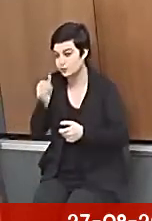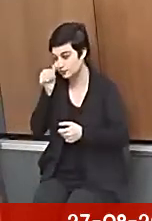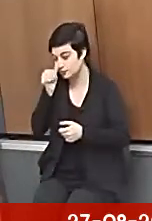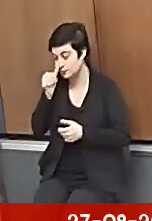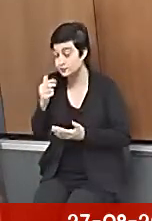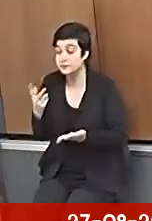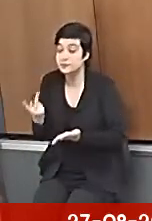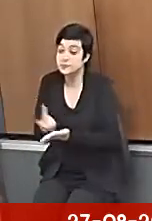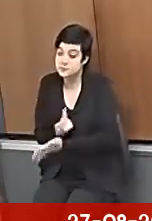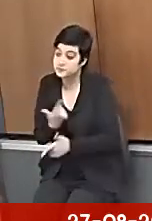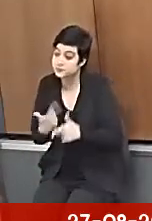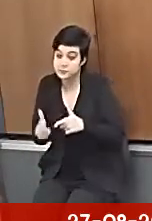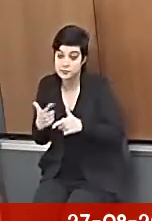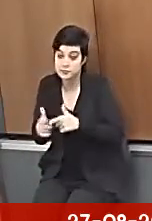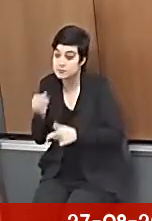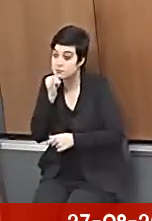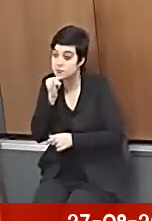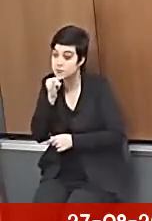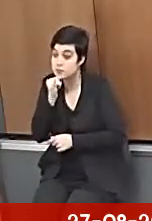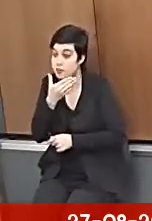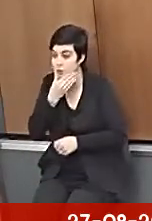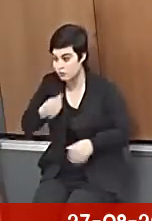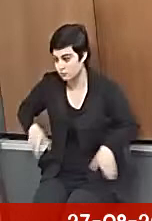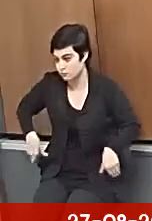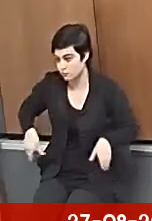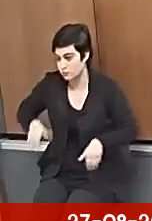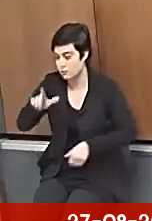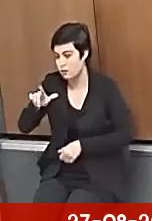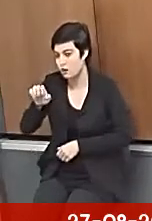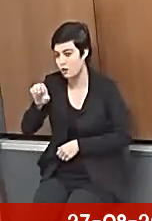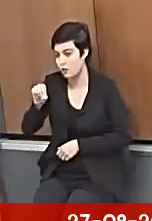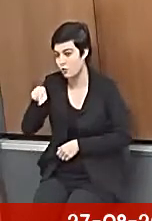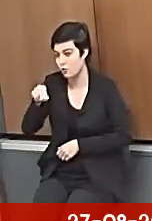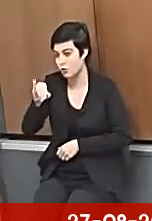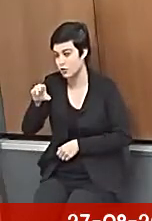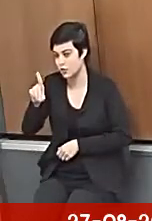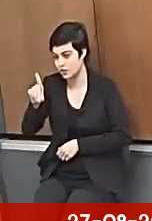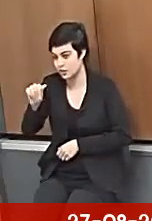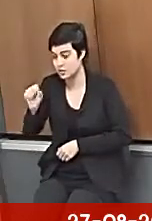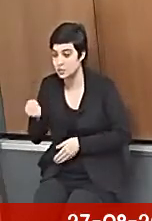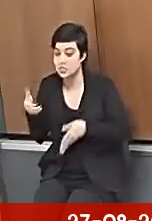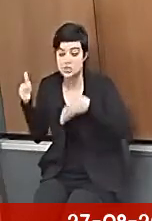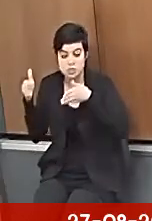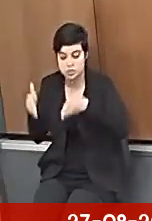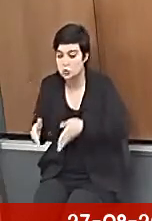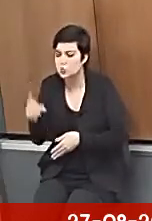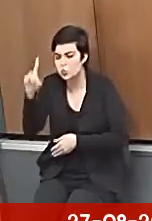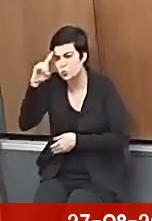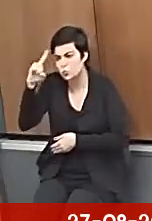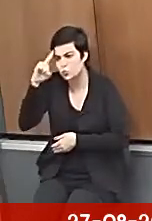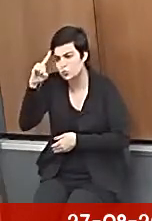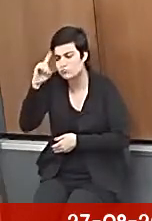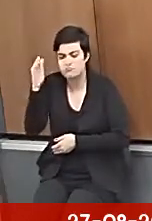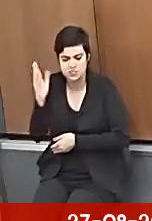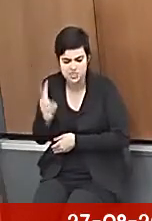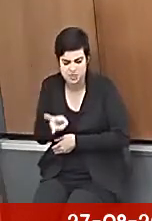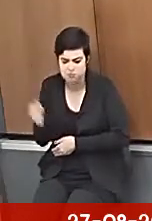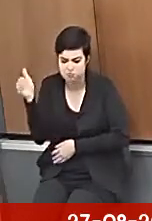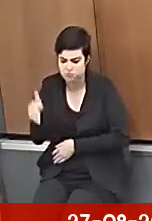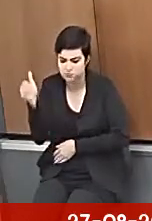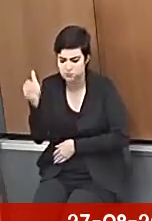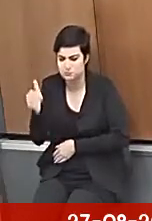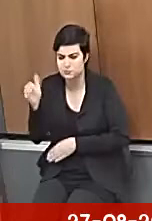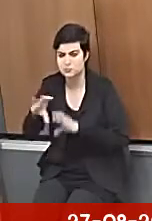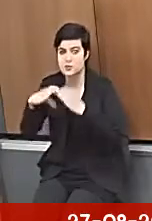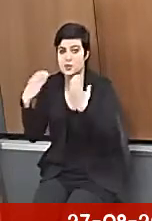agora igual em ondas que vai todo o jogo e aí como é que ele chega alguém se preocupa com isso ninguém está preocupado eu